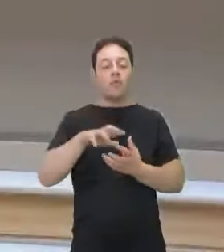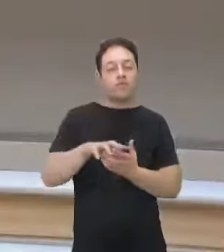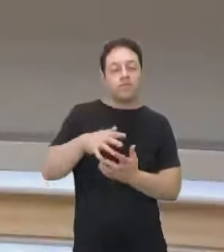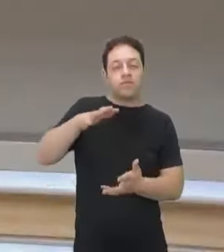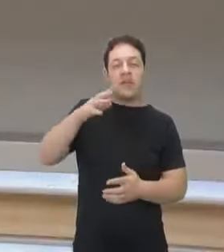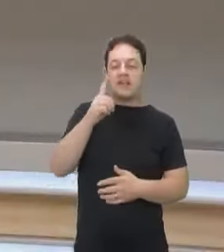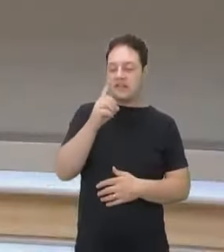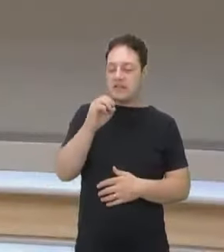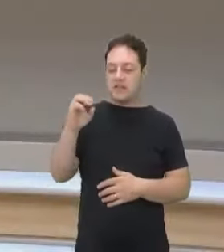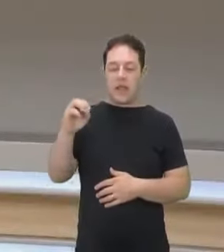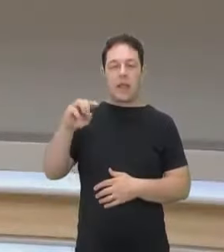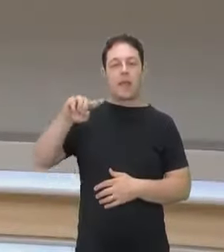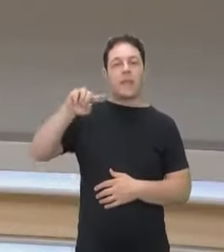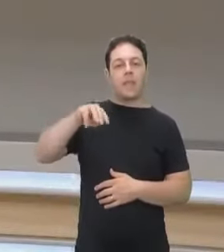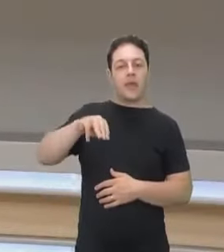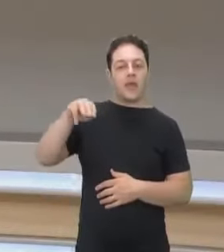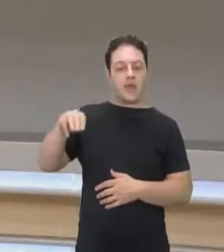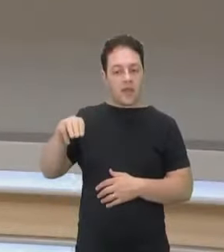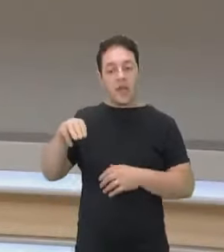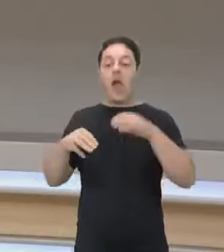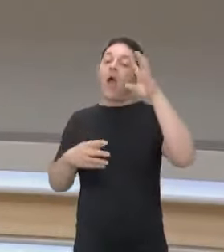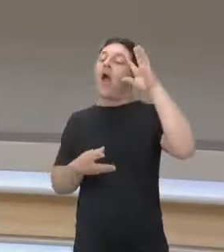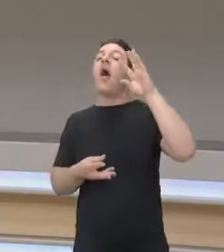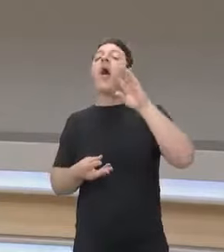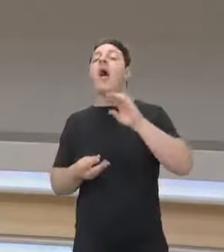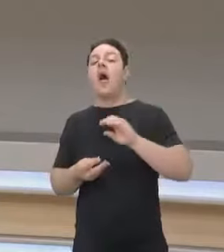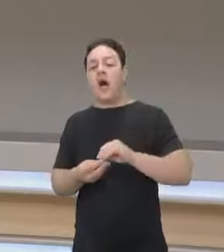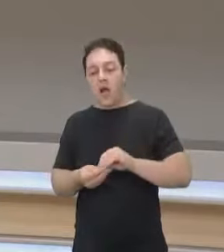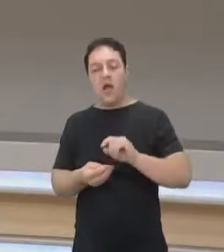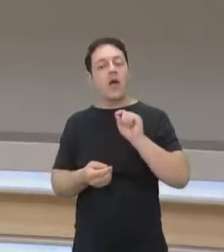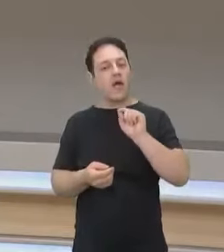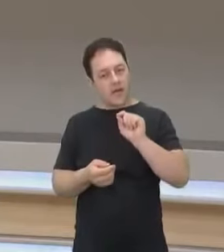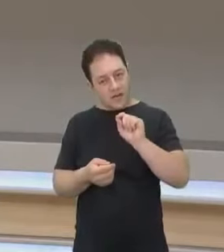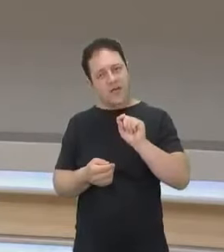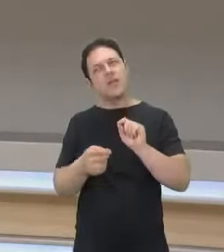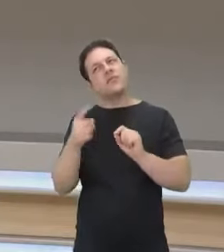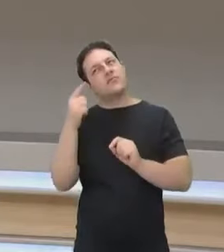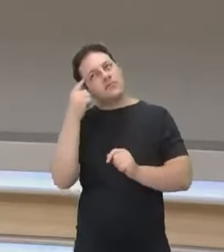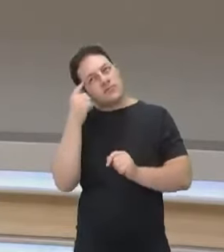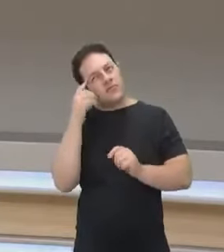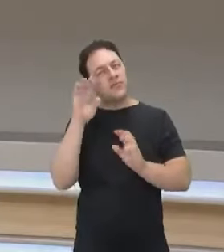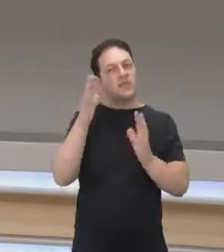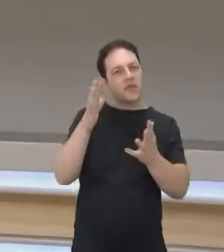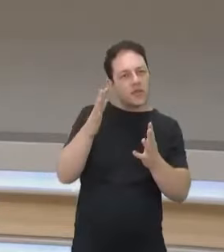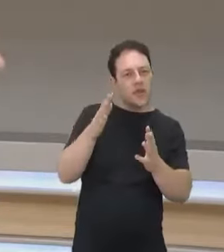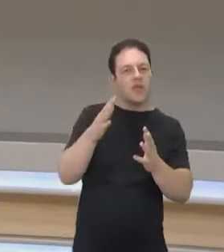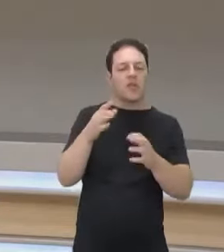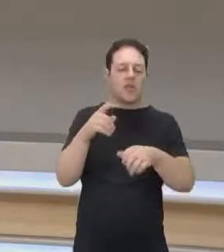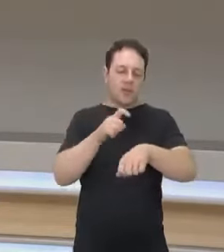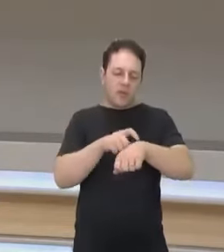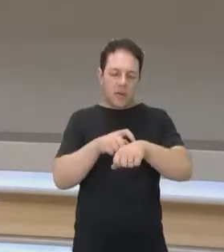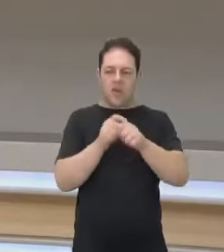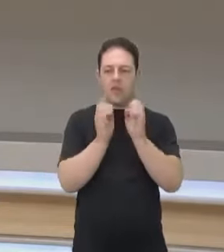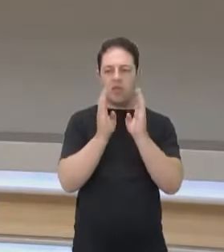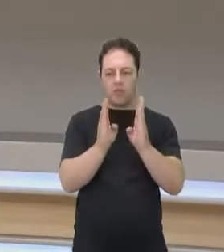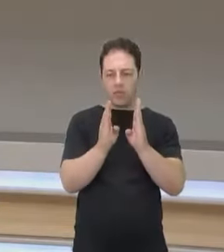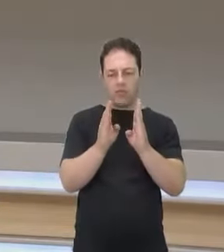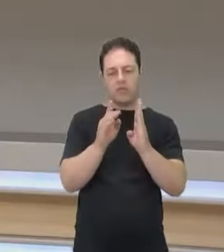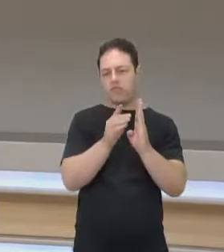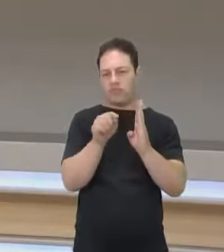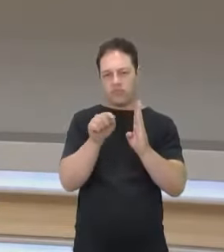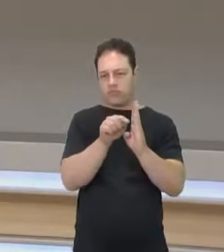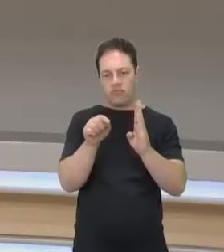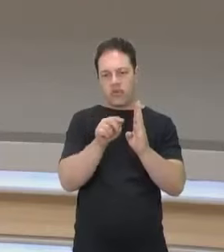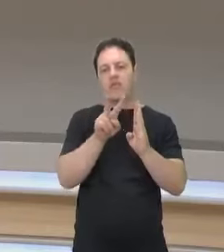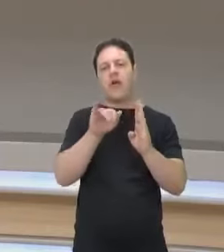100 milímetros. Então, isso quer dizer que ele imagina que durante um determinado período de